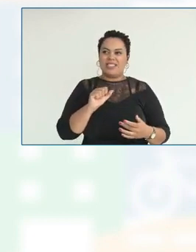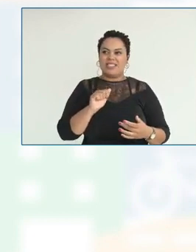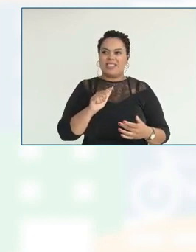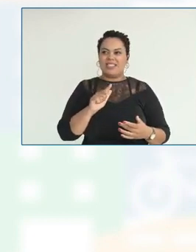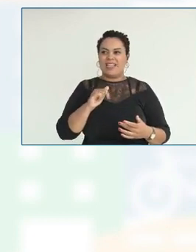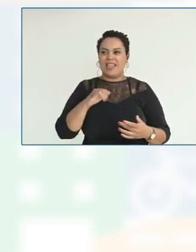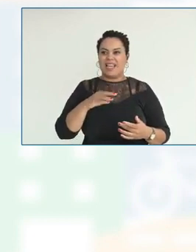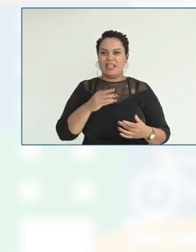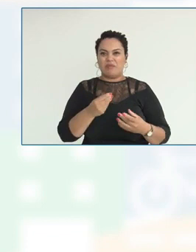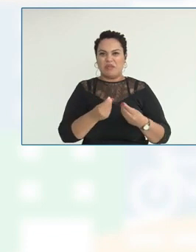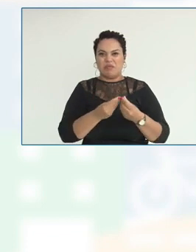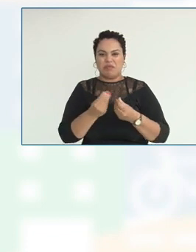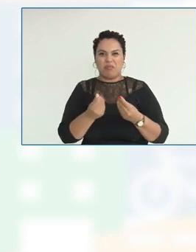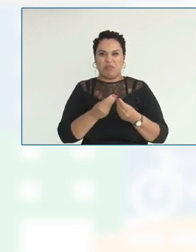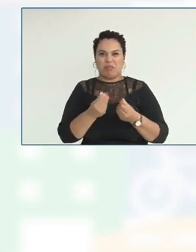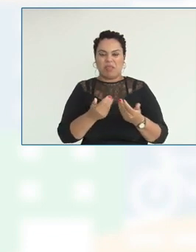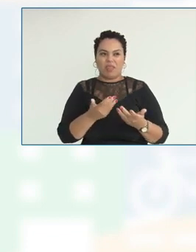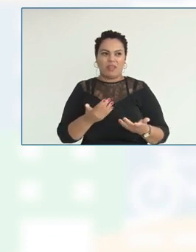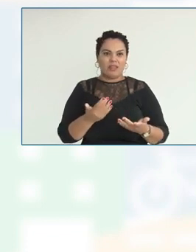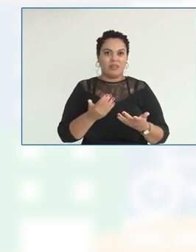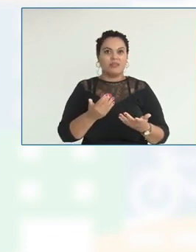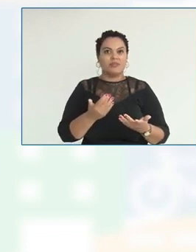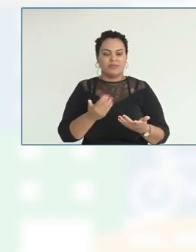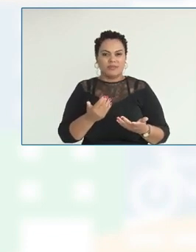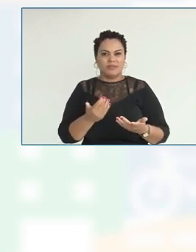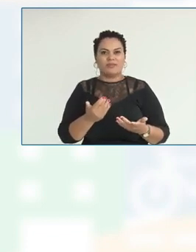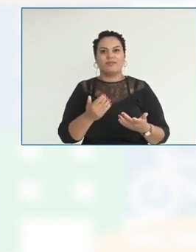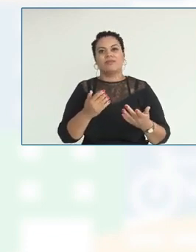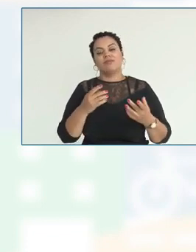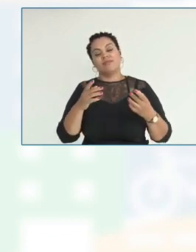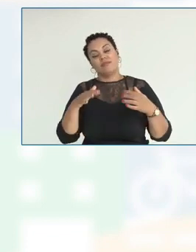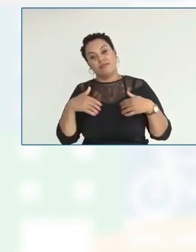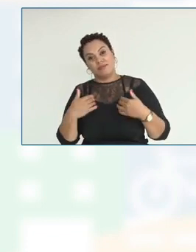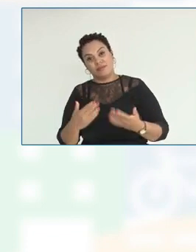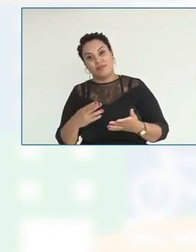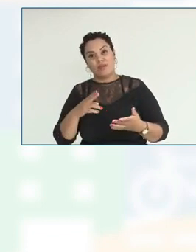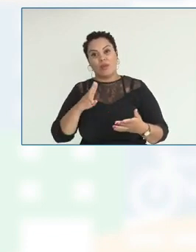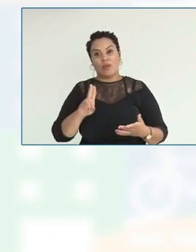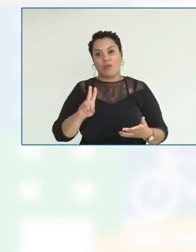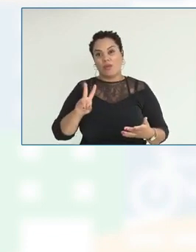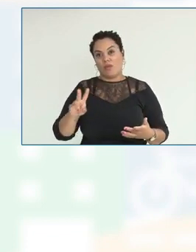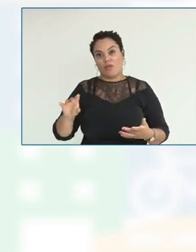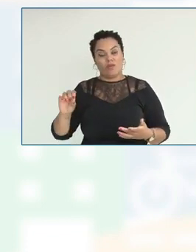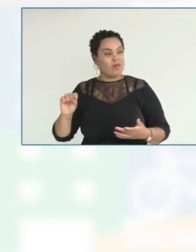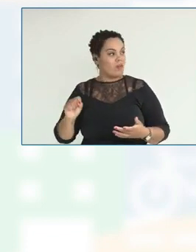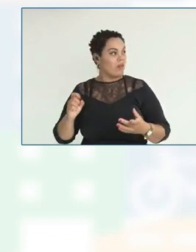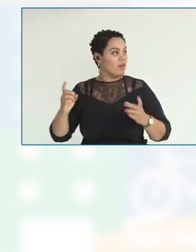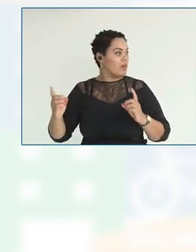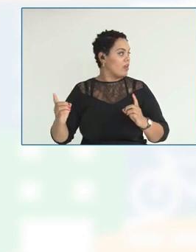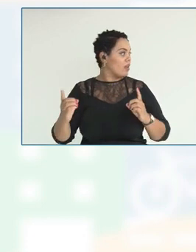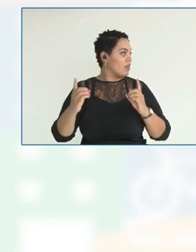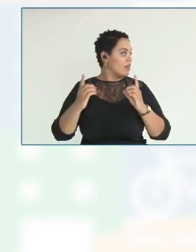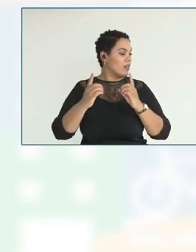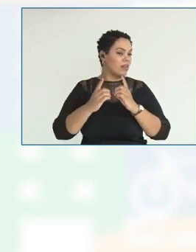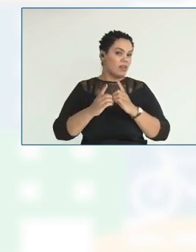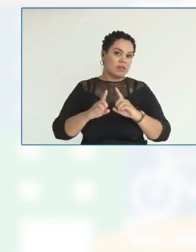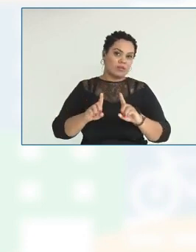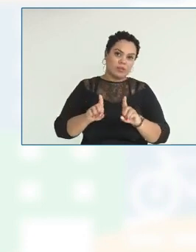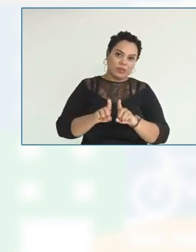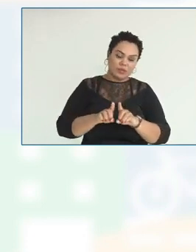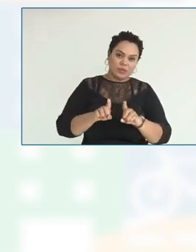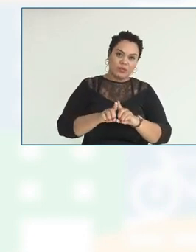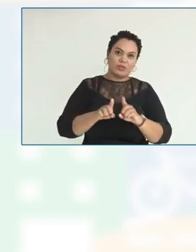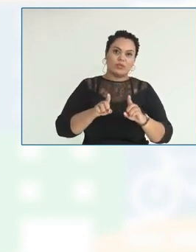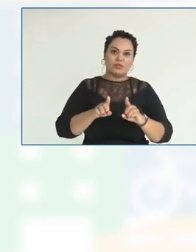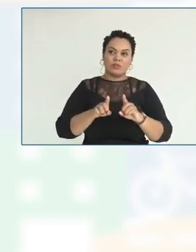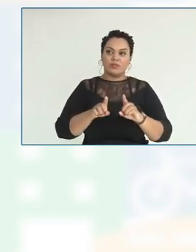essa avaliação é feita pela UVS de atendimento e também pelo Programa Municipal de Prevenção e